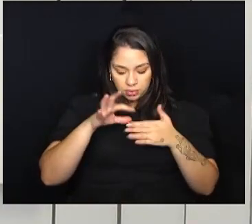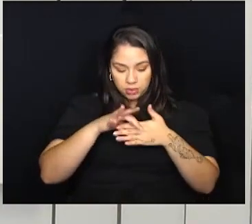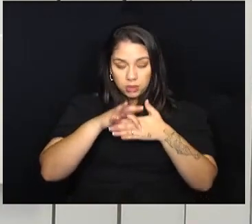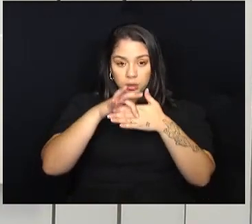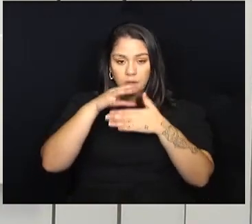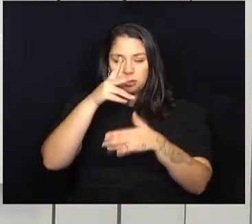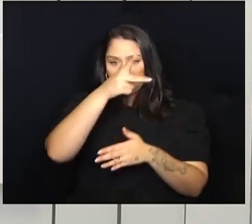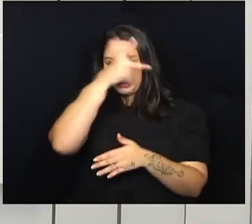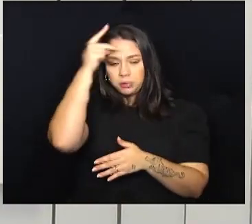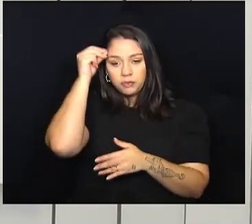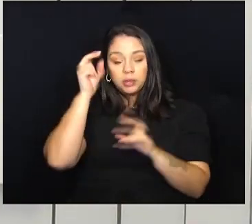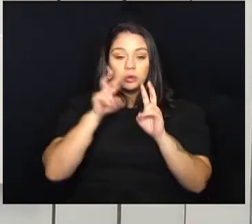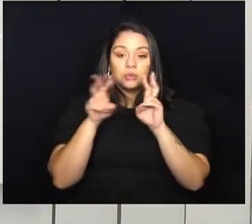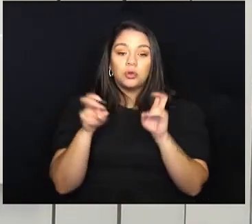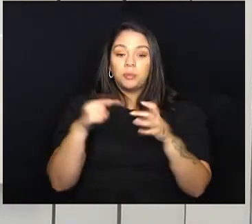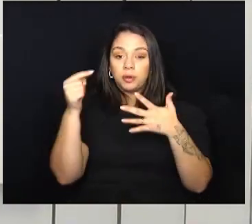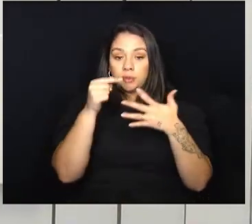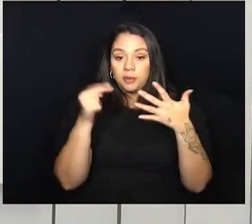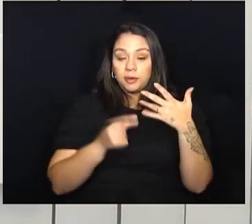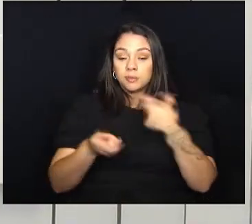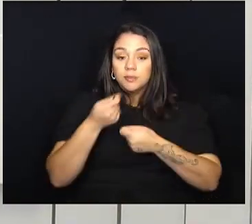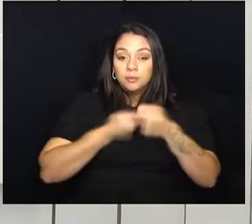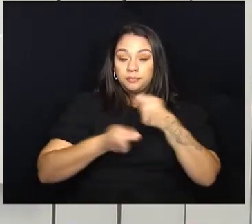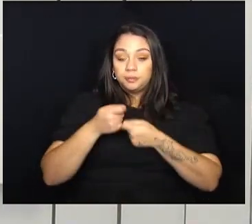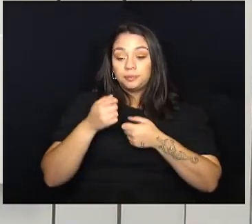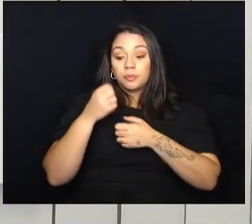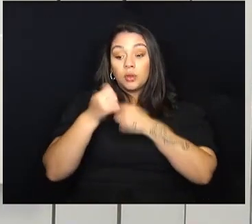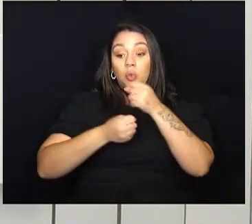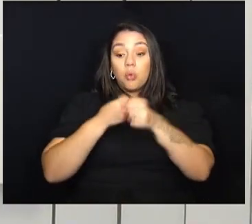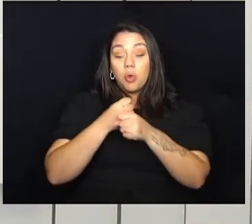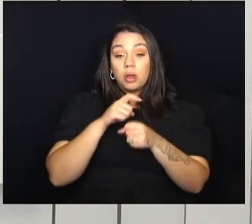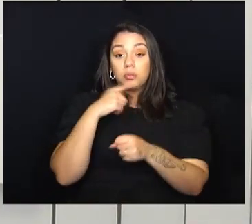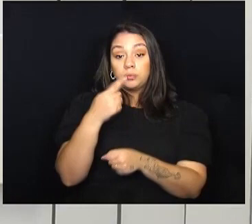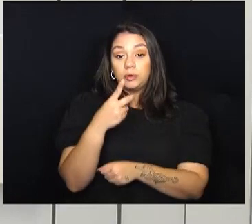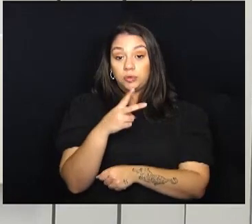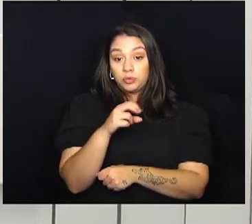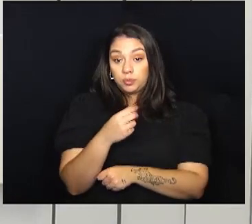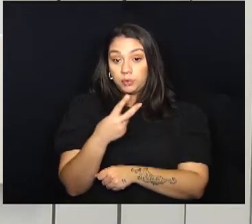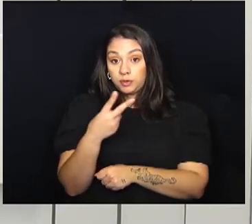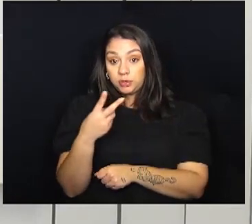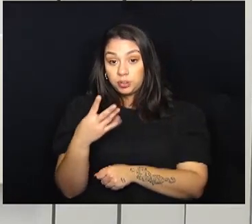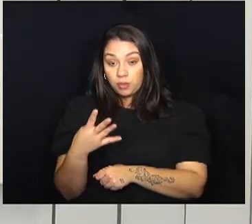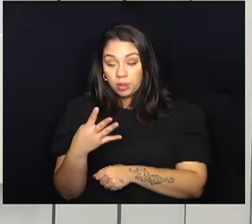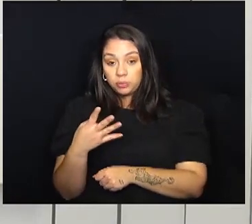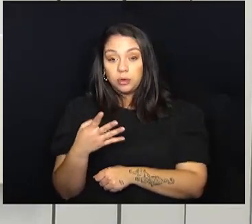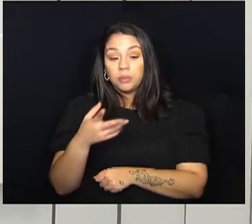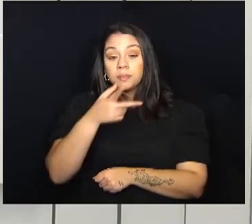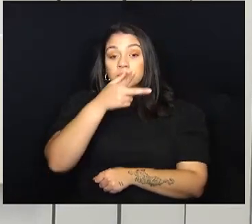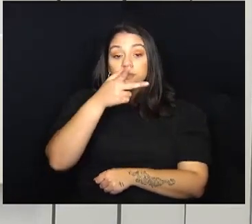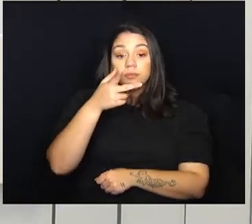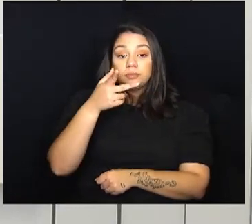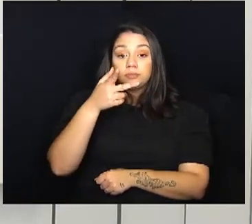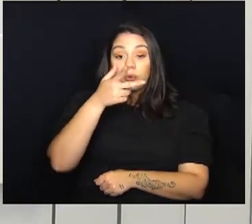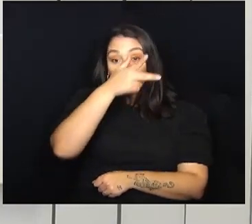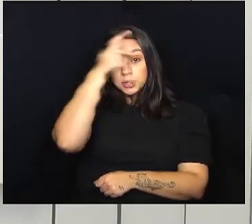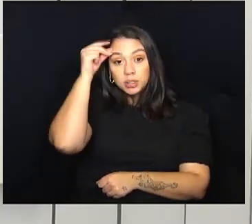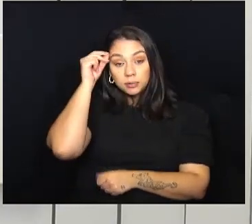diretrizes orçamentárias para o ano de 2024. De acordo com o Executivo, a proposta foi